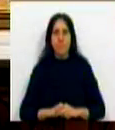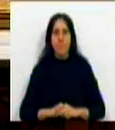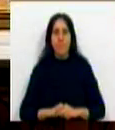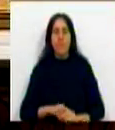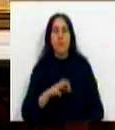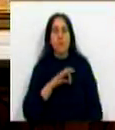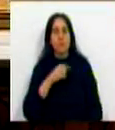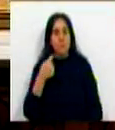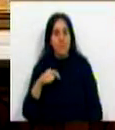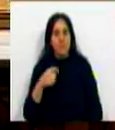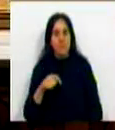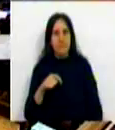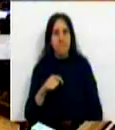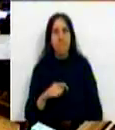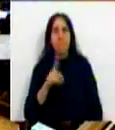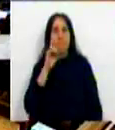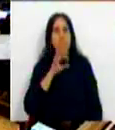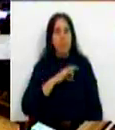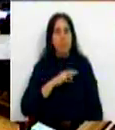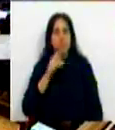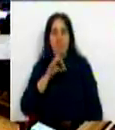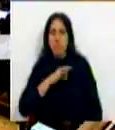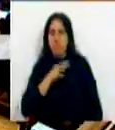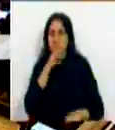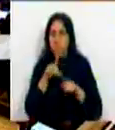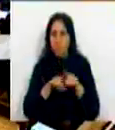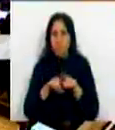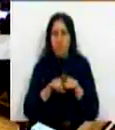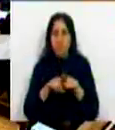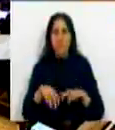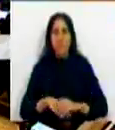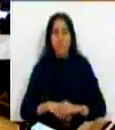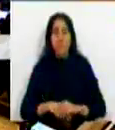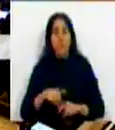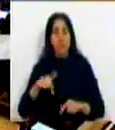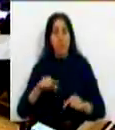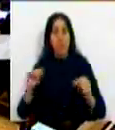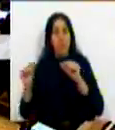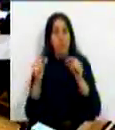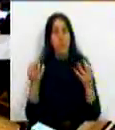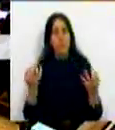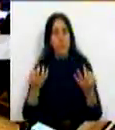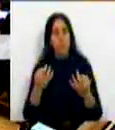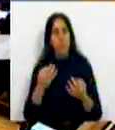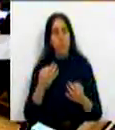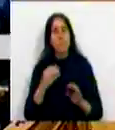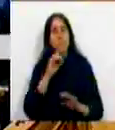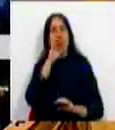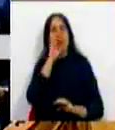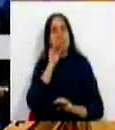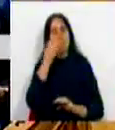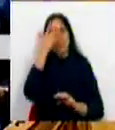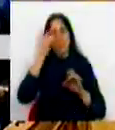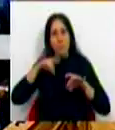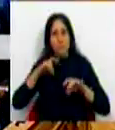Senhor Presidente, senhoras e senhores deputados, o debate que hoje aqui tivemos permite retirar algumas